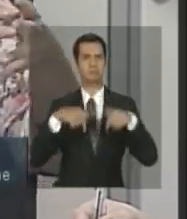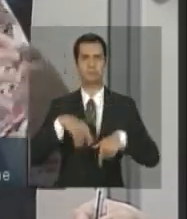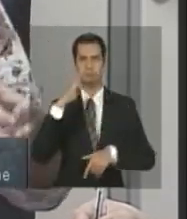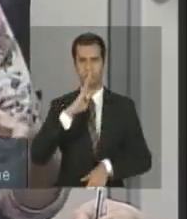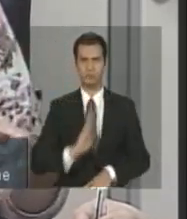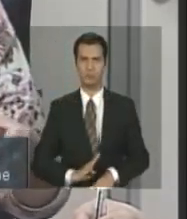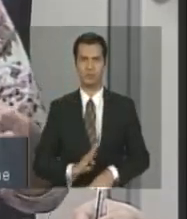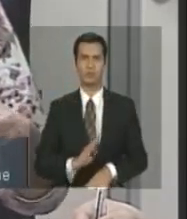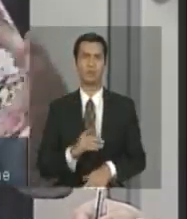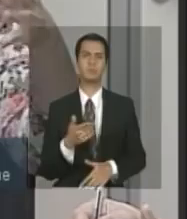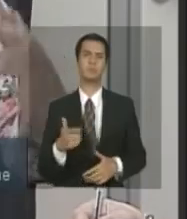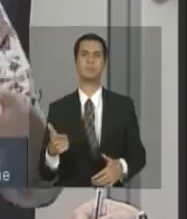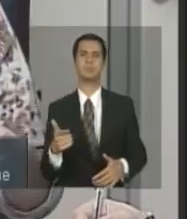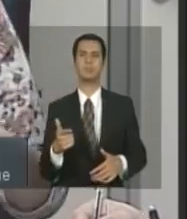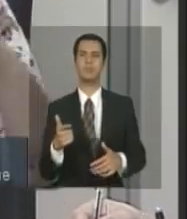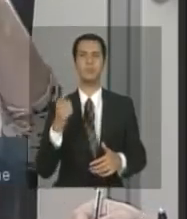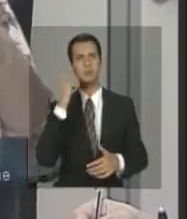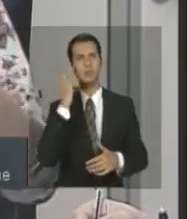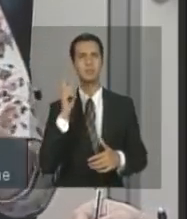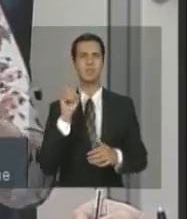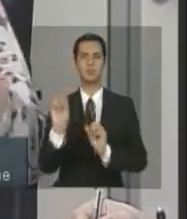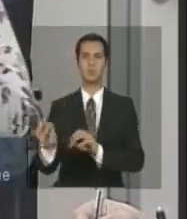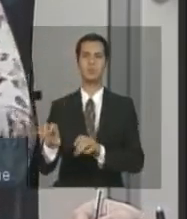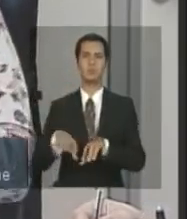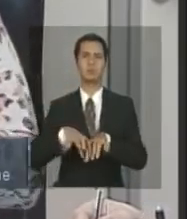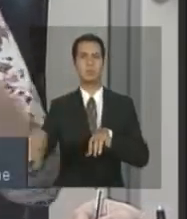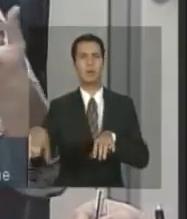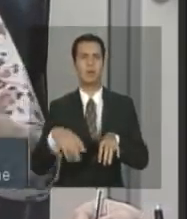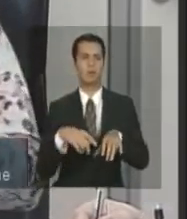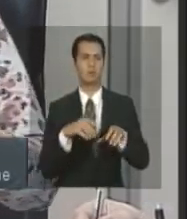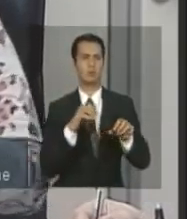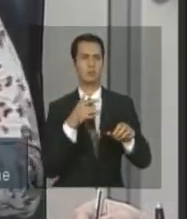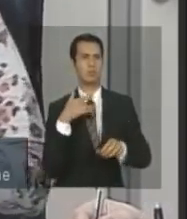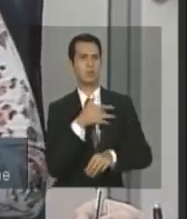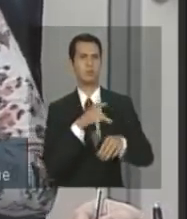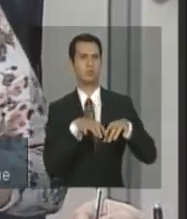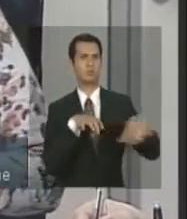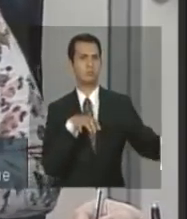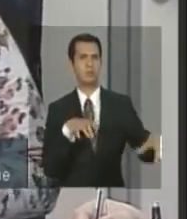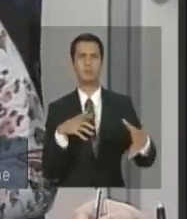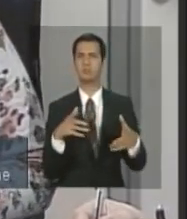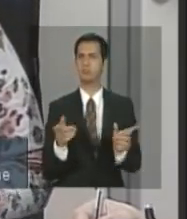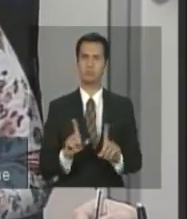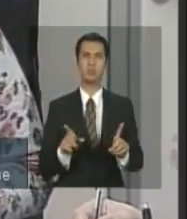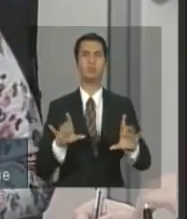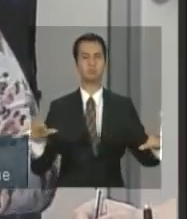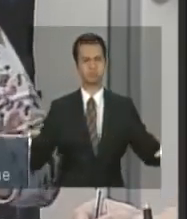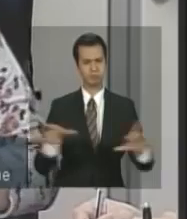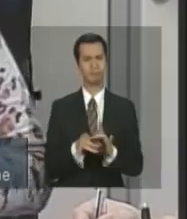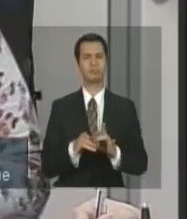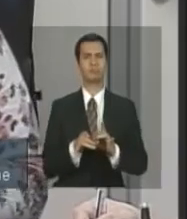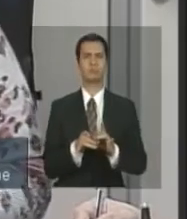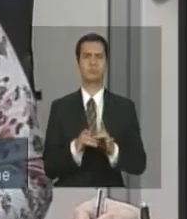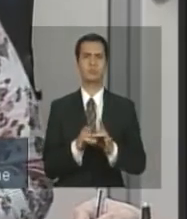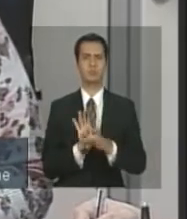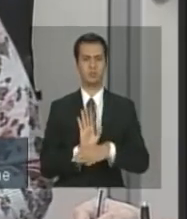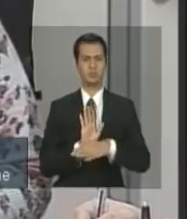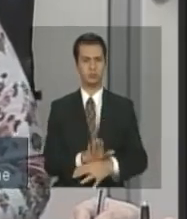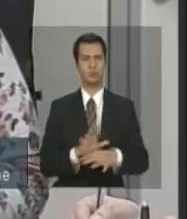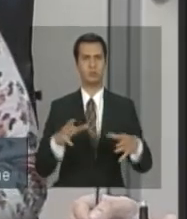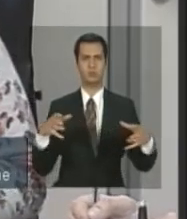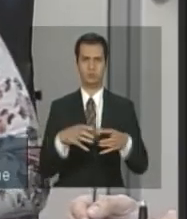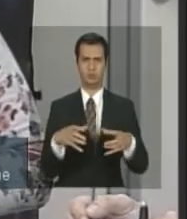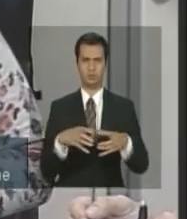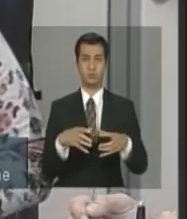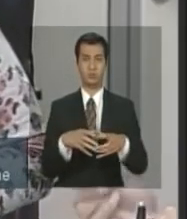não tratar isoladamente, educação, saúde, assistência, mas de buscar integrar essas políticas. Eu acho que para esse público